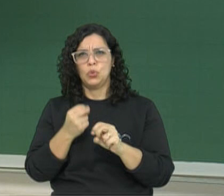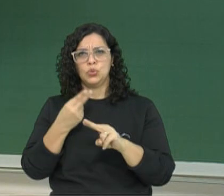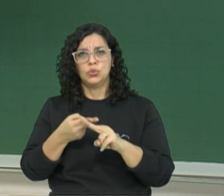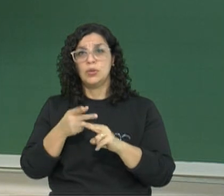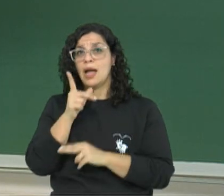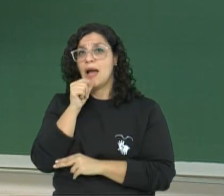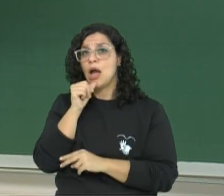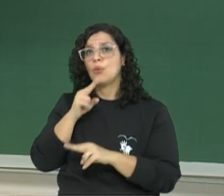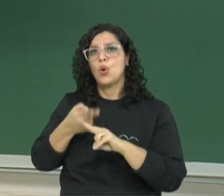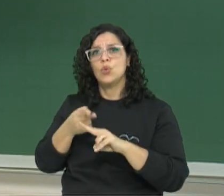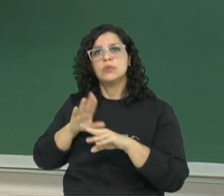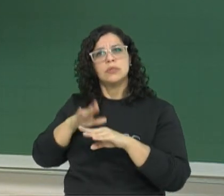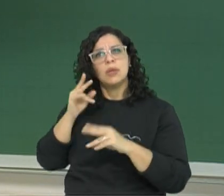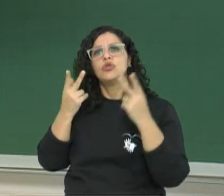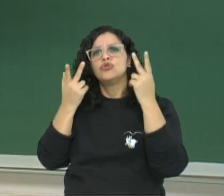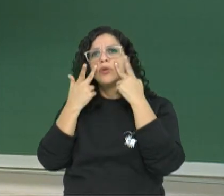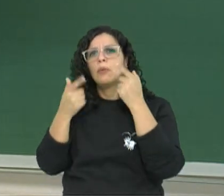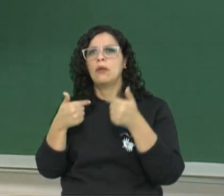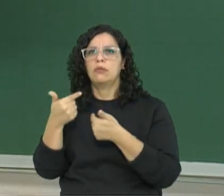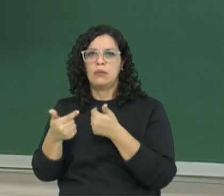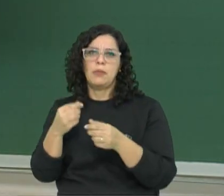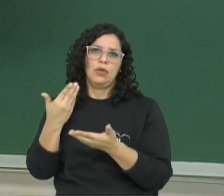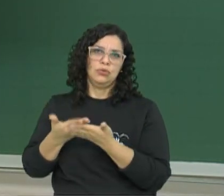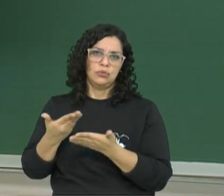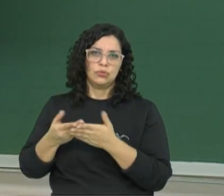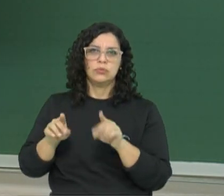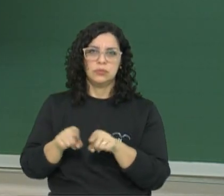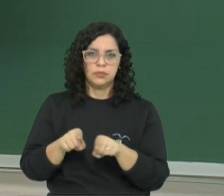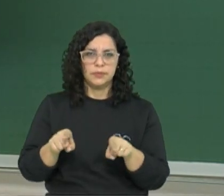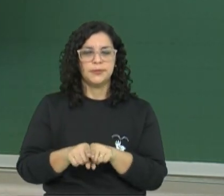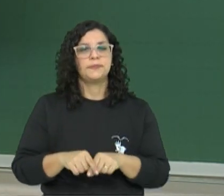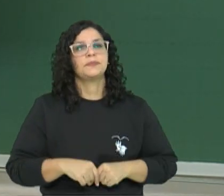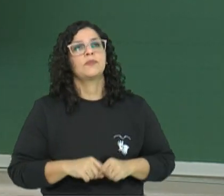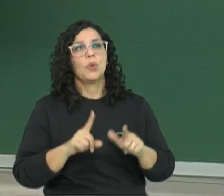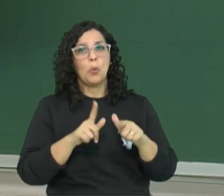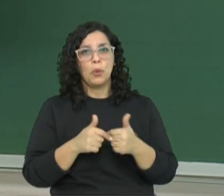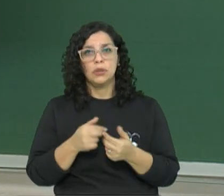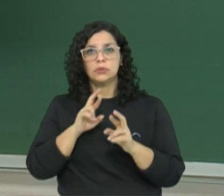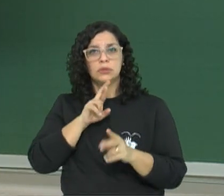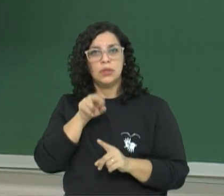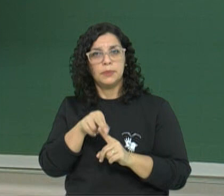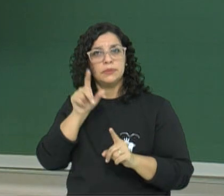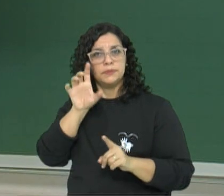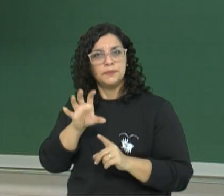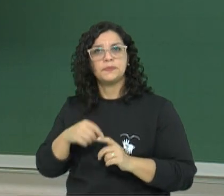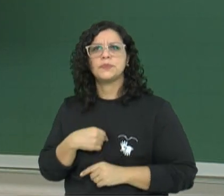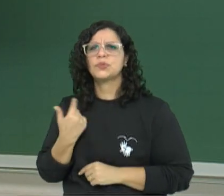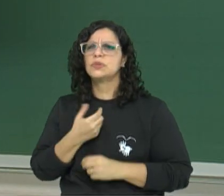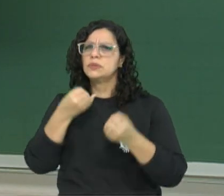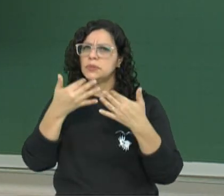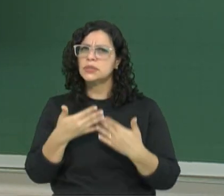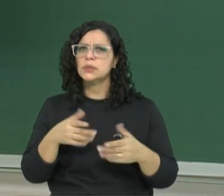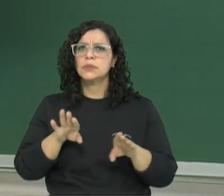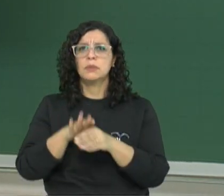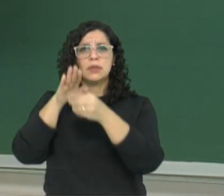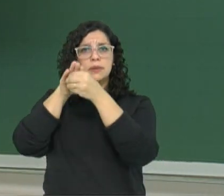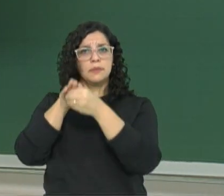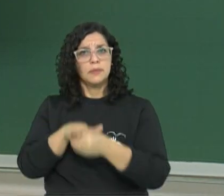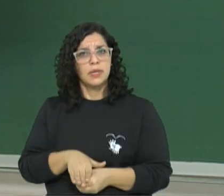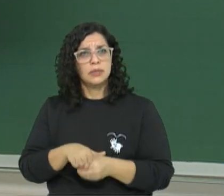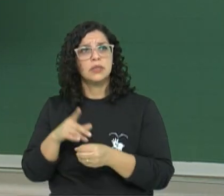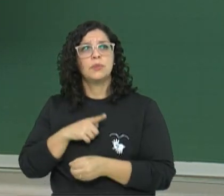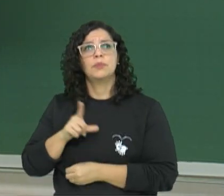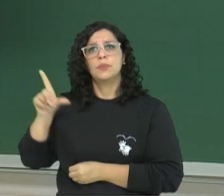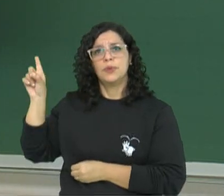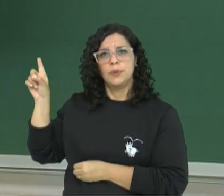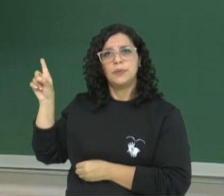aqui porque é o caso mais comum de ser trabalhado, certo? Então representa basicamente isso. E a gente pode dizer que essa pressão medida